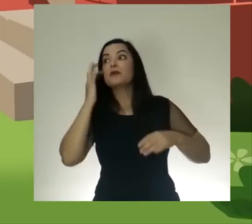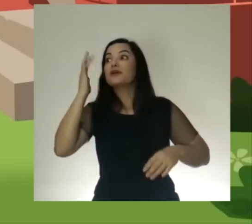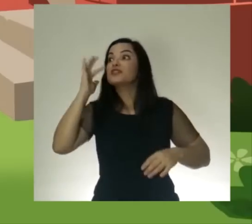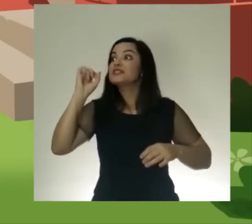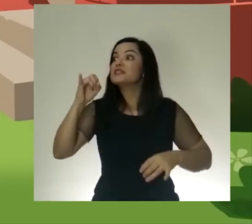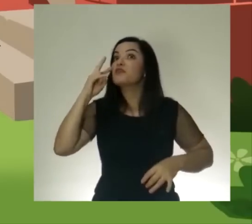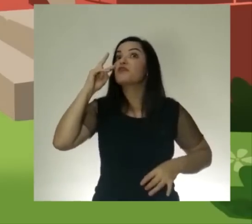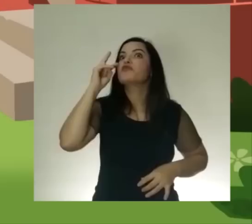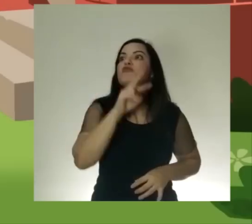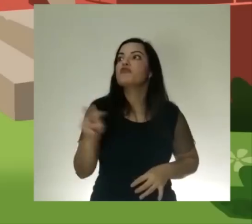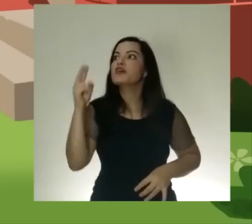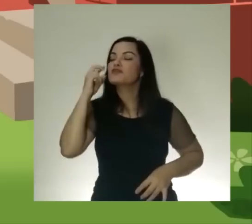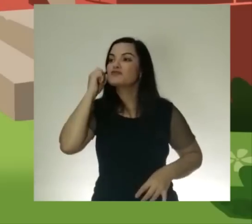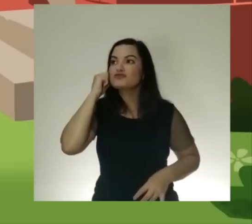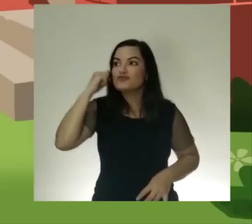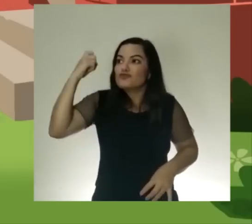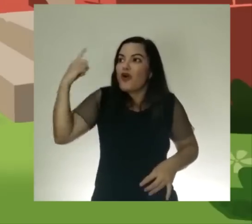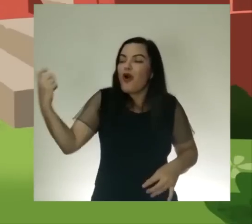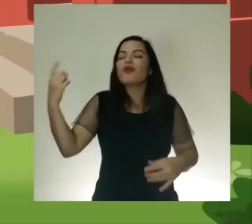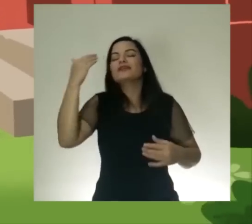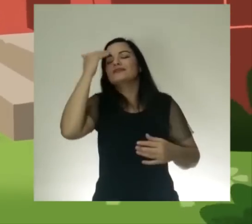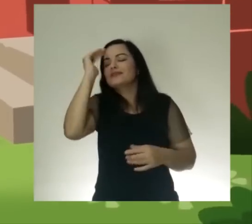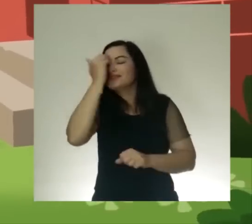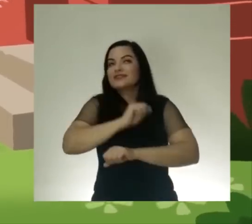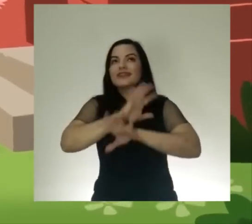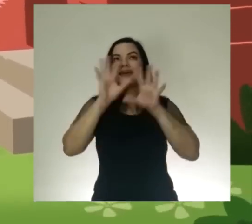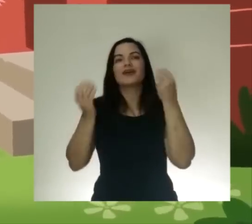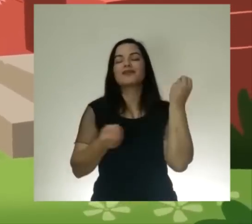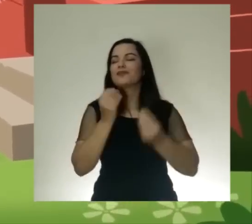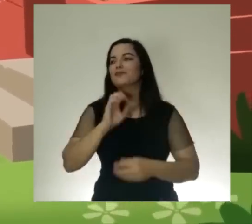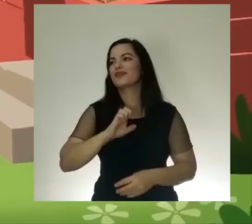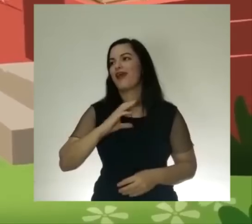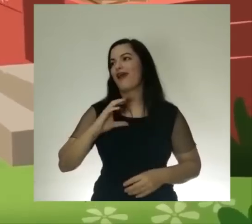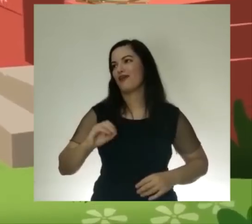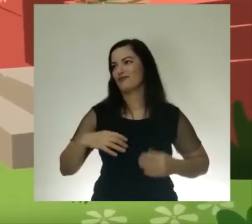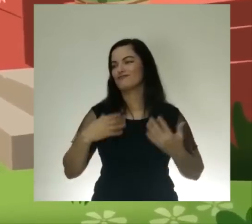entender melhor como o eco funciona.